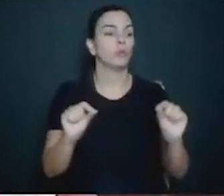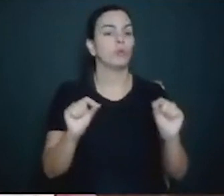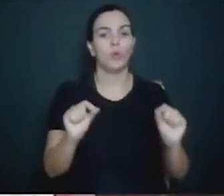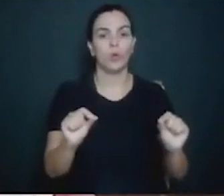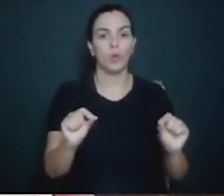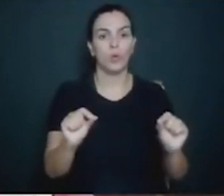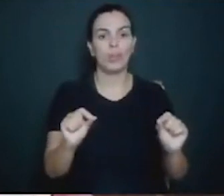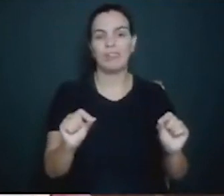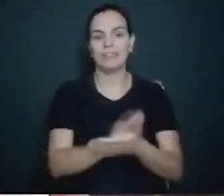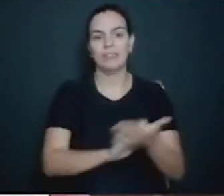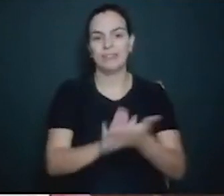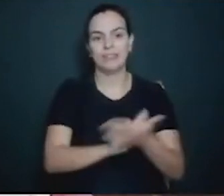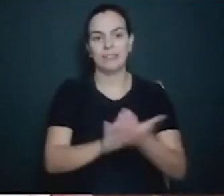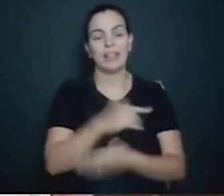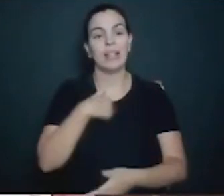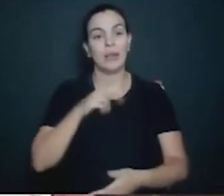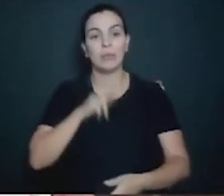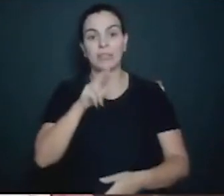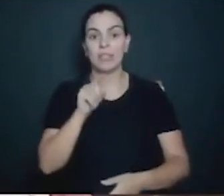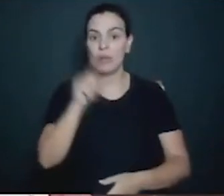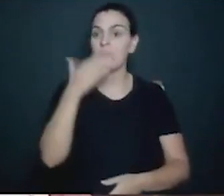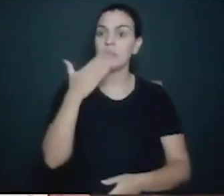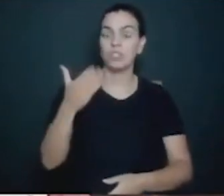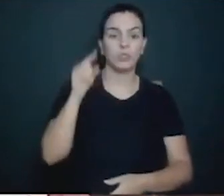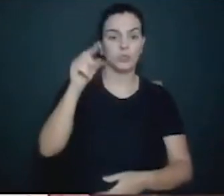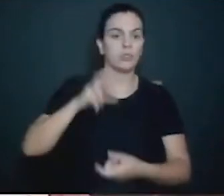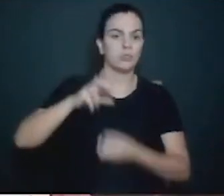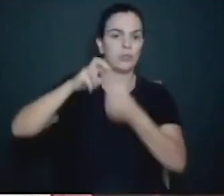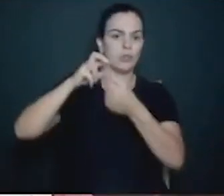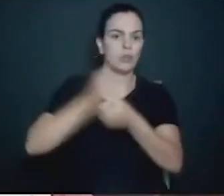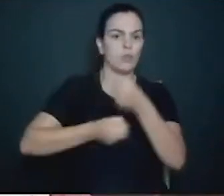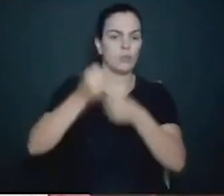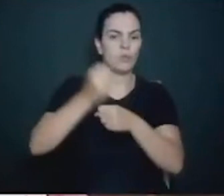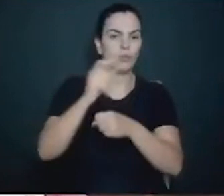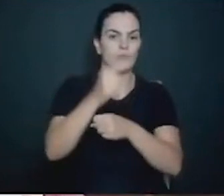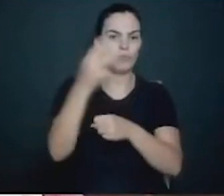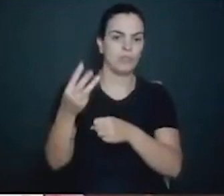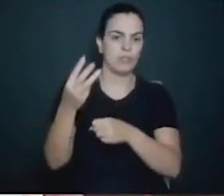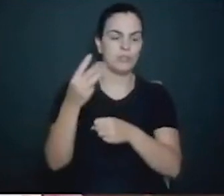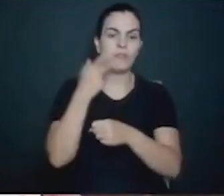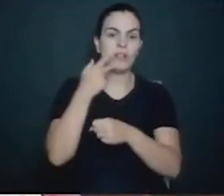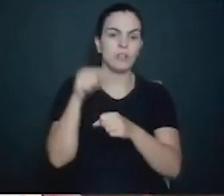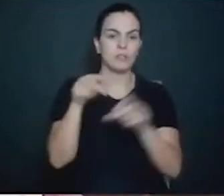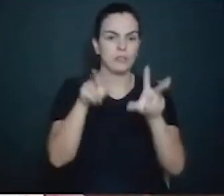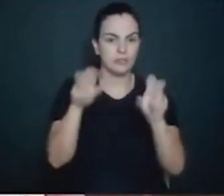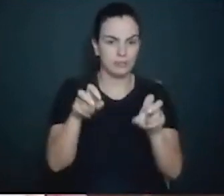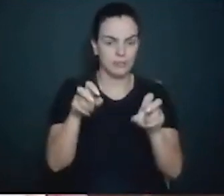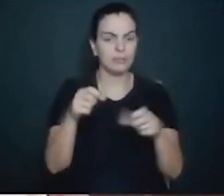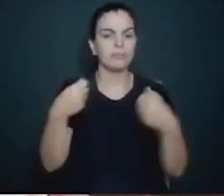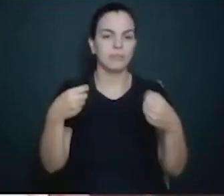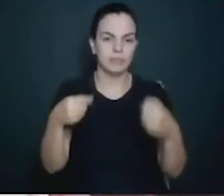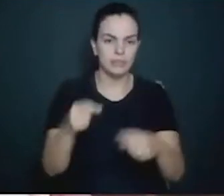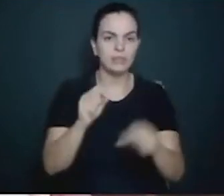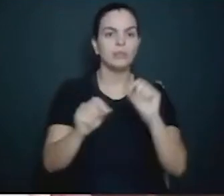uma representação no Tribunal de Contas em 2023 tratando exatamente disso. É preciso que alguém explique